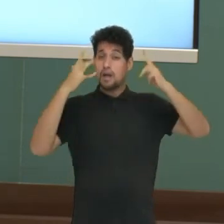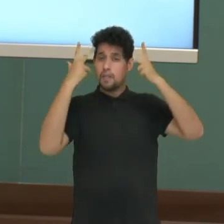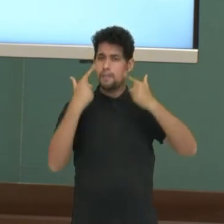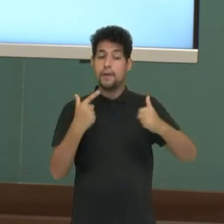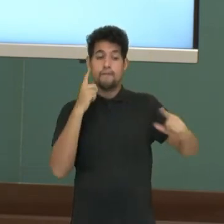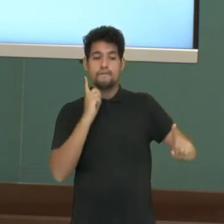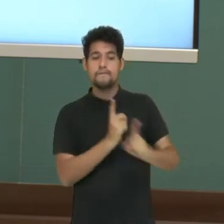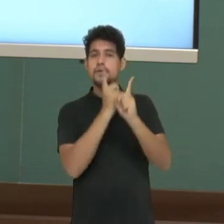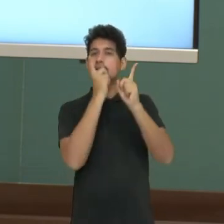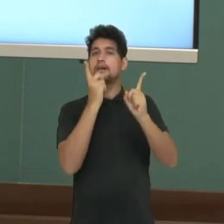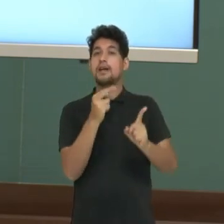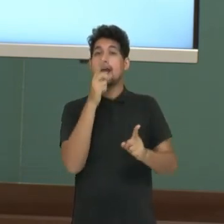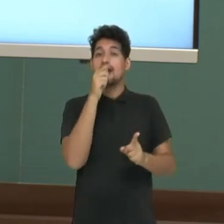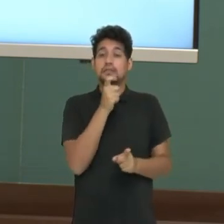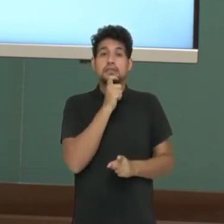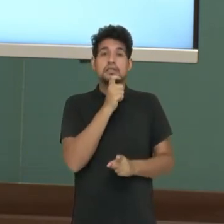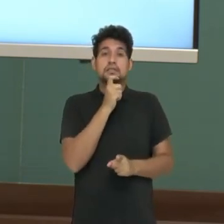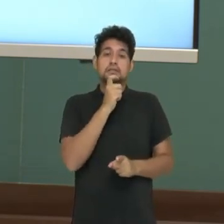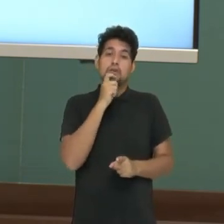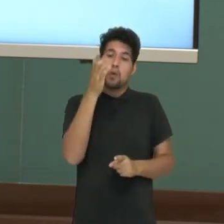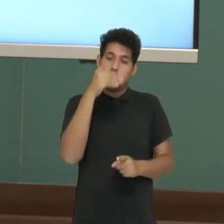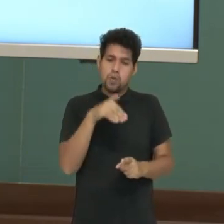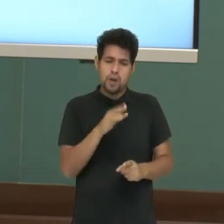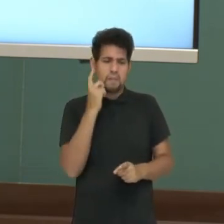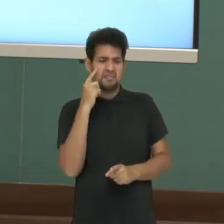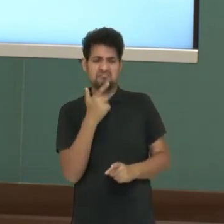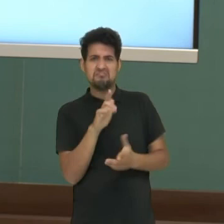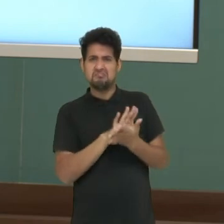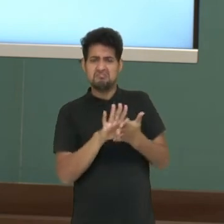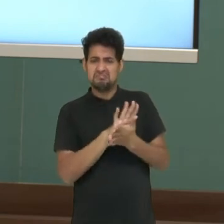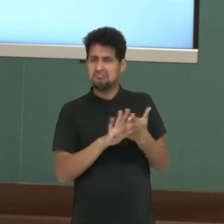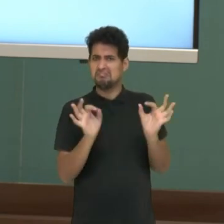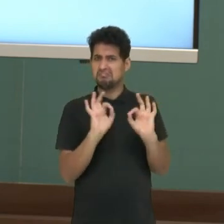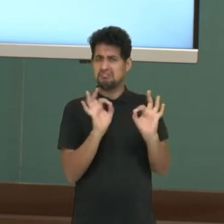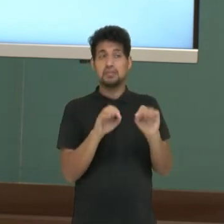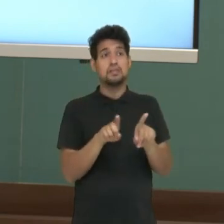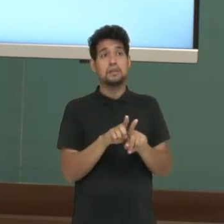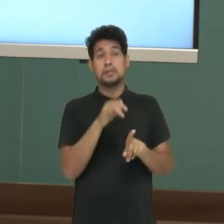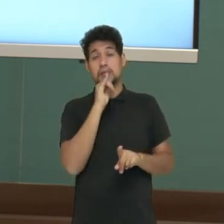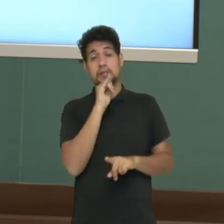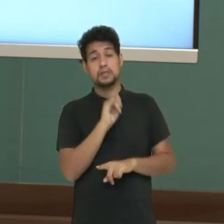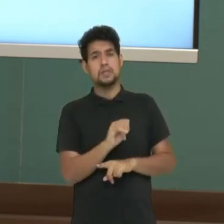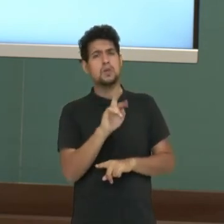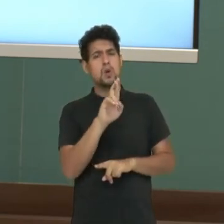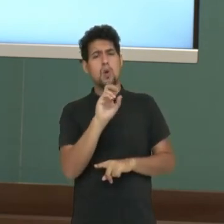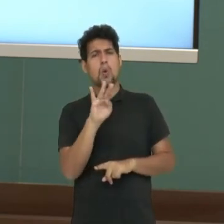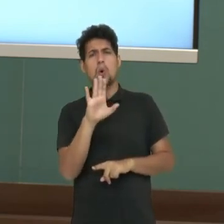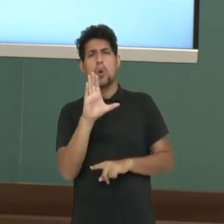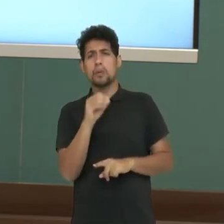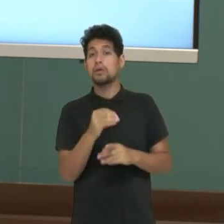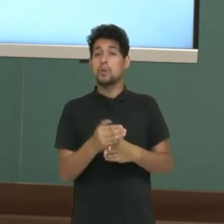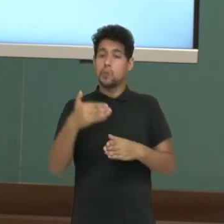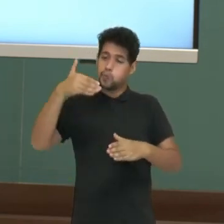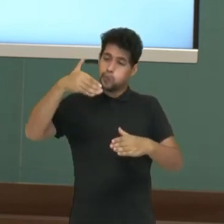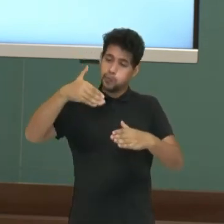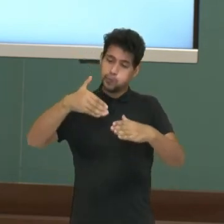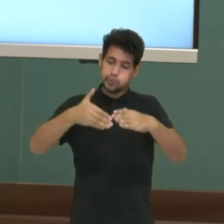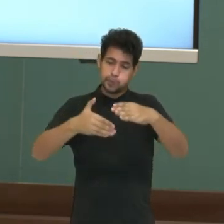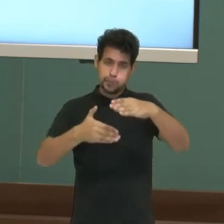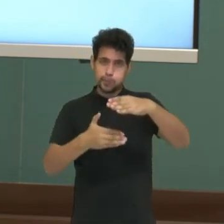no fundo desse mar gelado. A gente pensa que não tem nada lá embaixo. Aí robôs, submarinos robôs, pesquisam essa